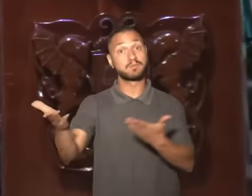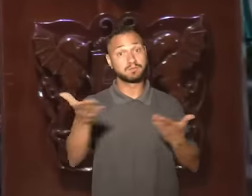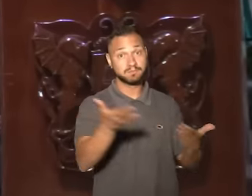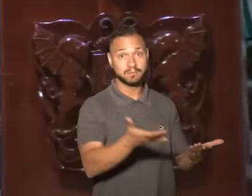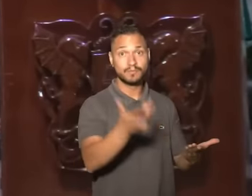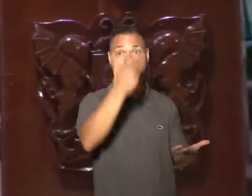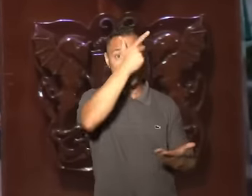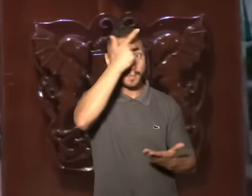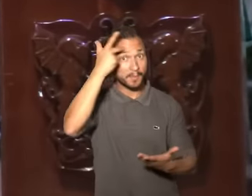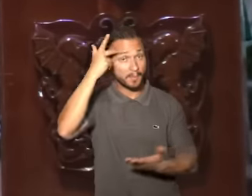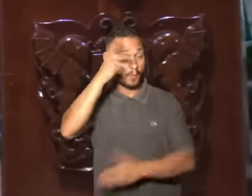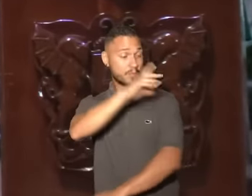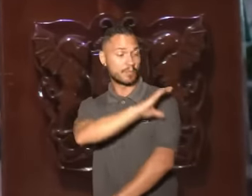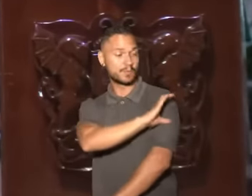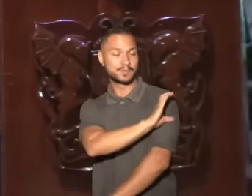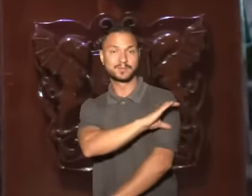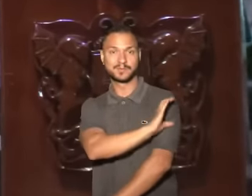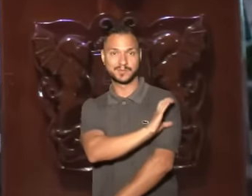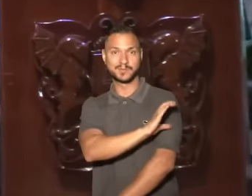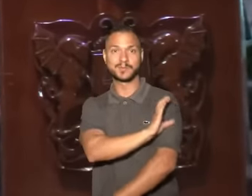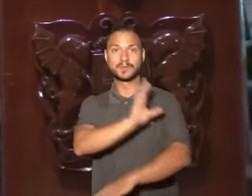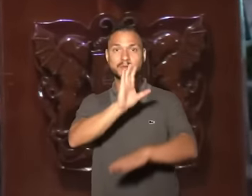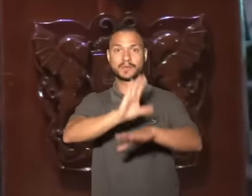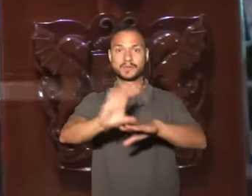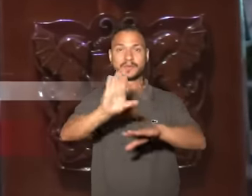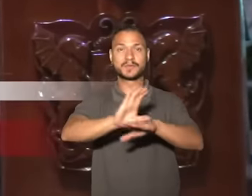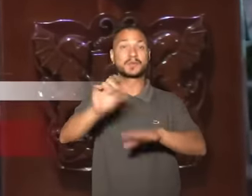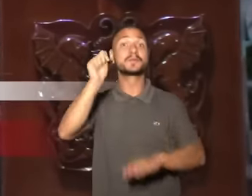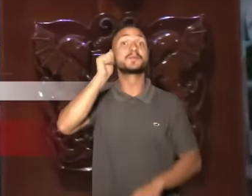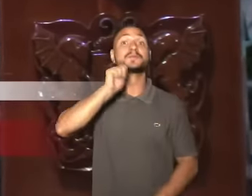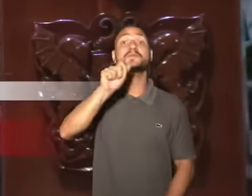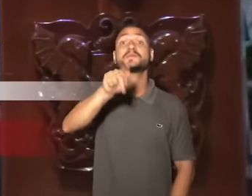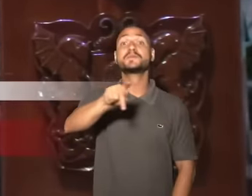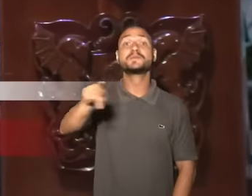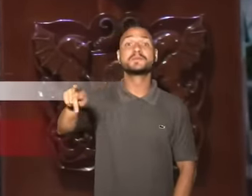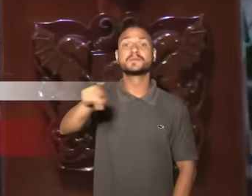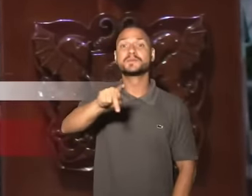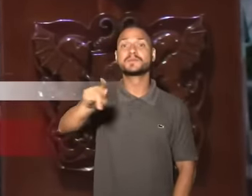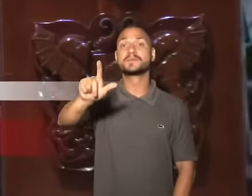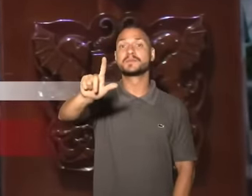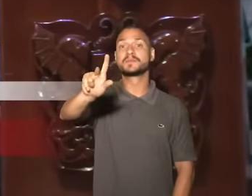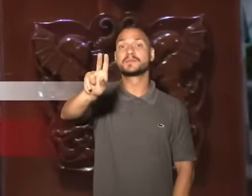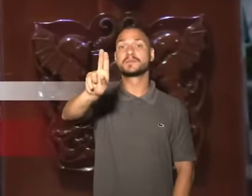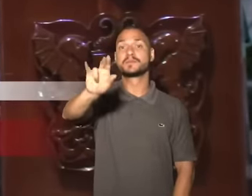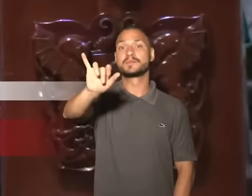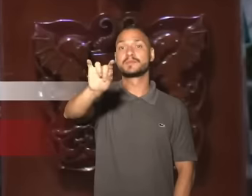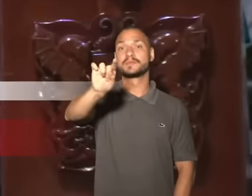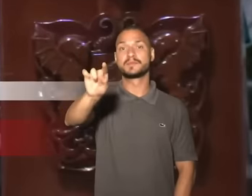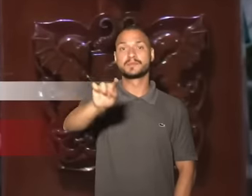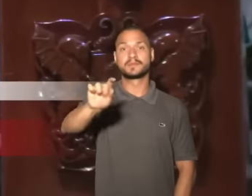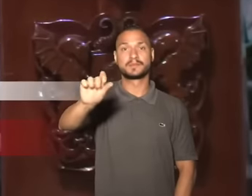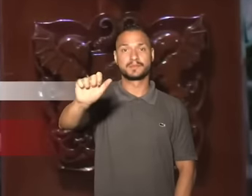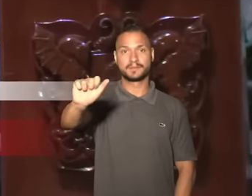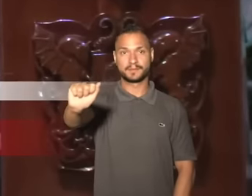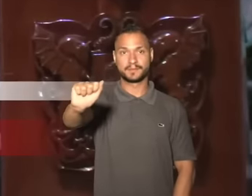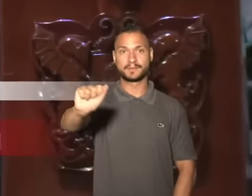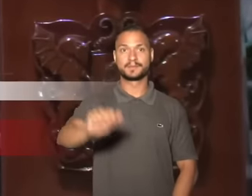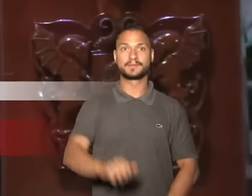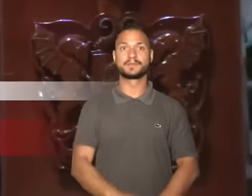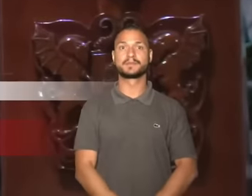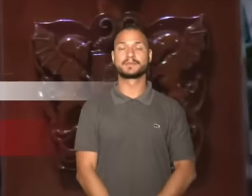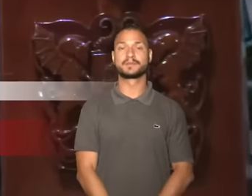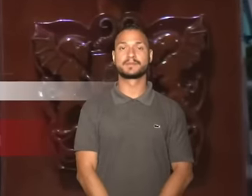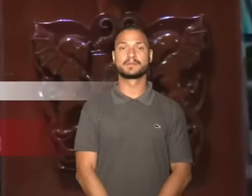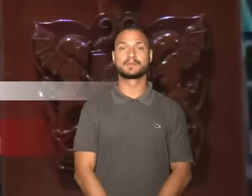Convidamos a coordenadora do curso, professora Luísa Carla Vidigal Castro.